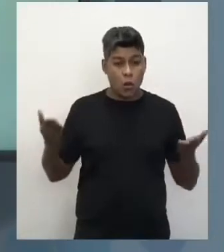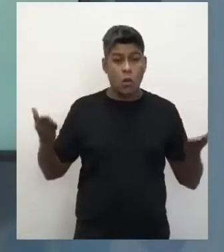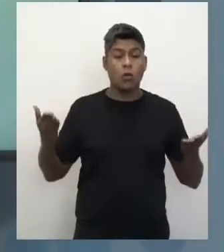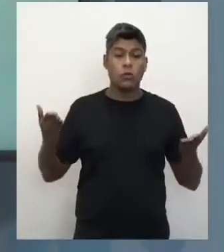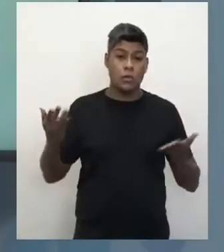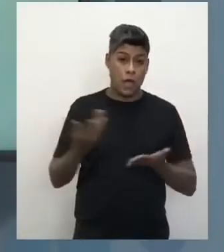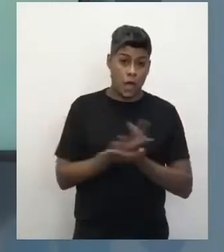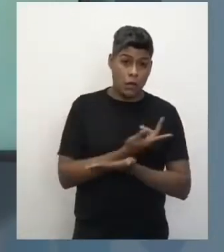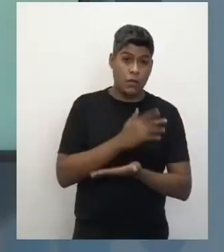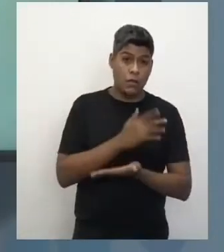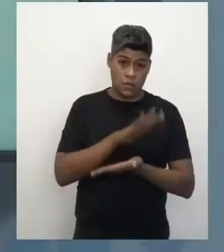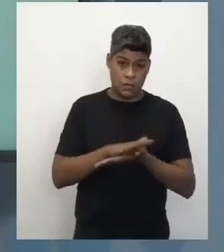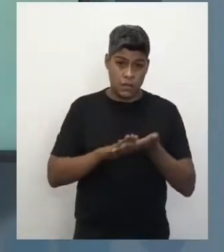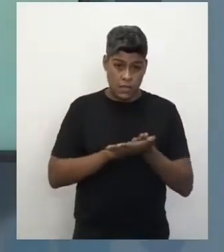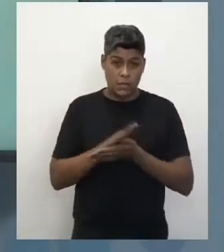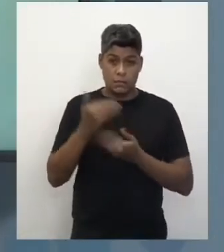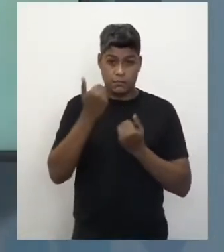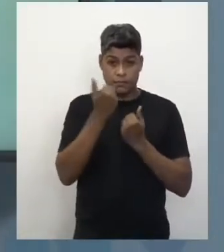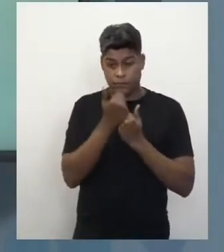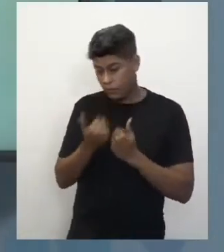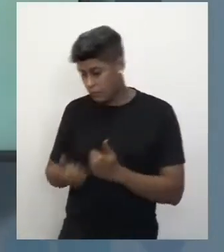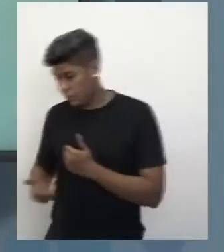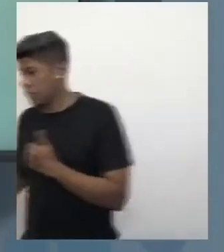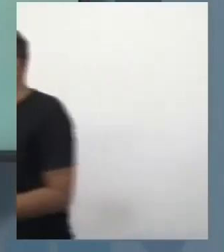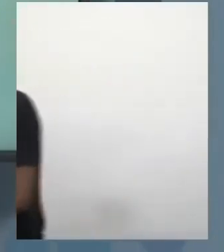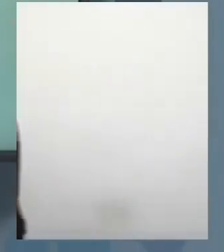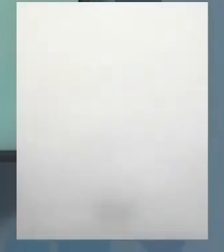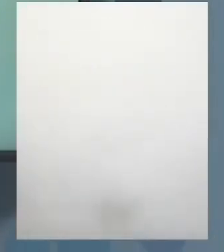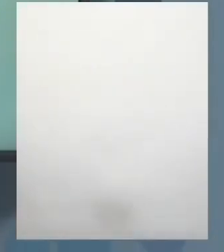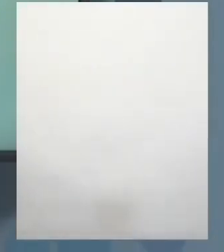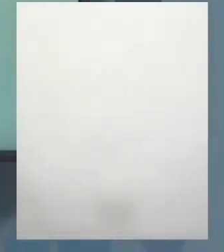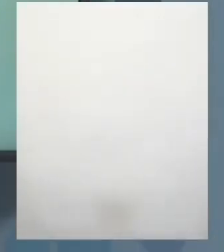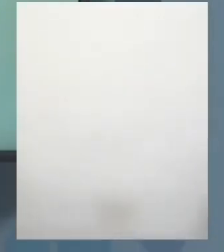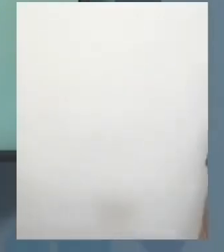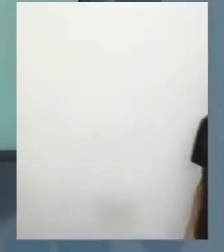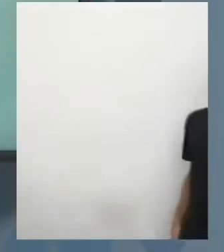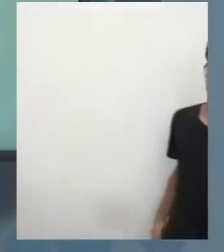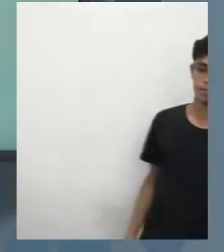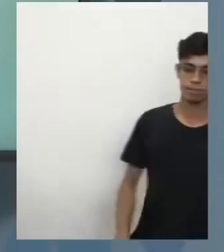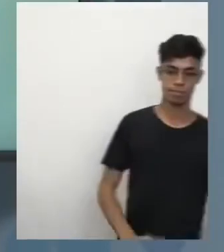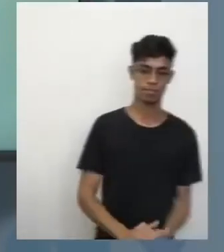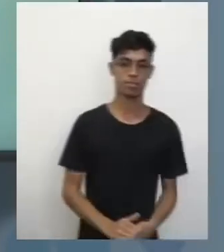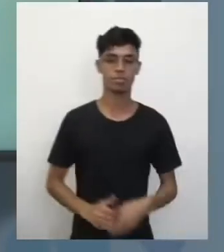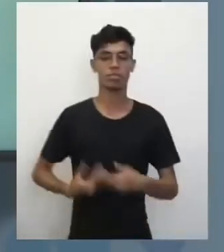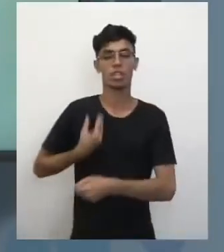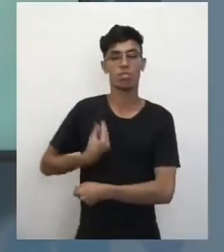assim que acontece, de acordo com Lamarck, os esforços que você fizesse ao